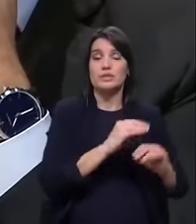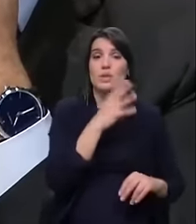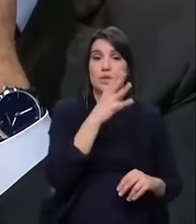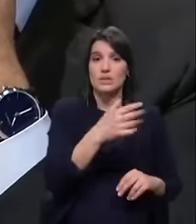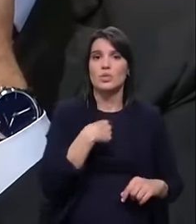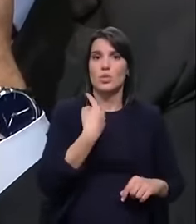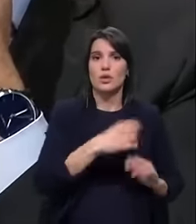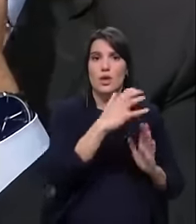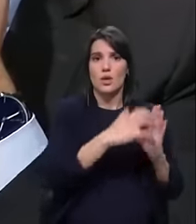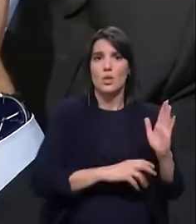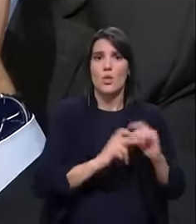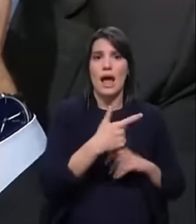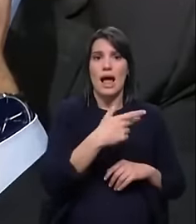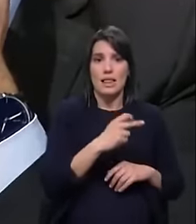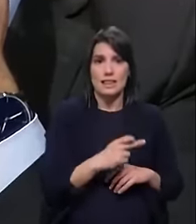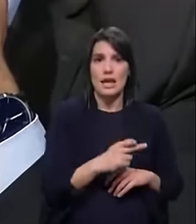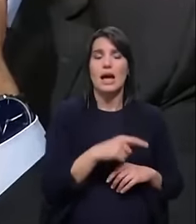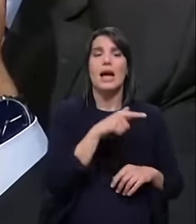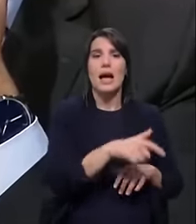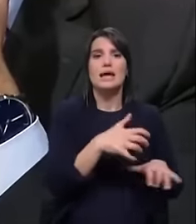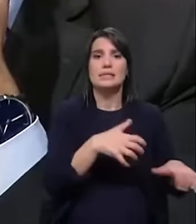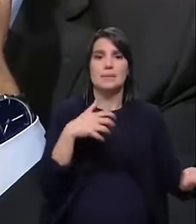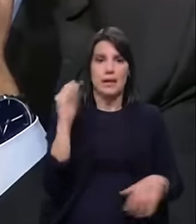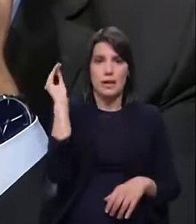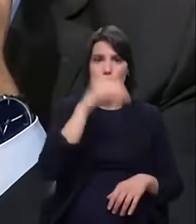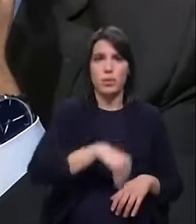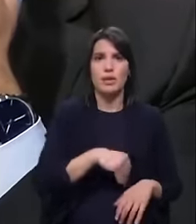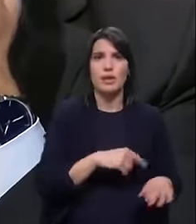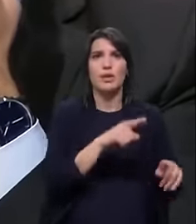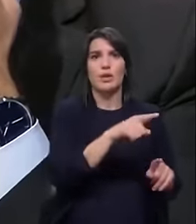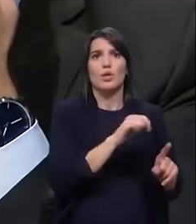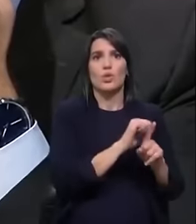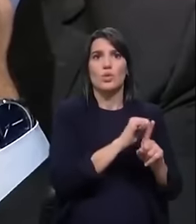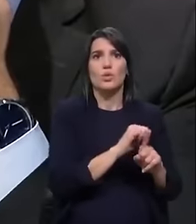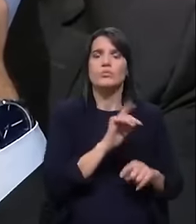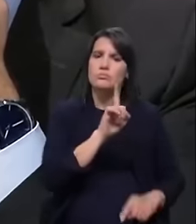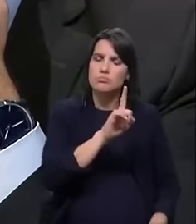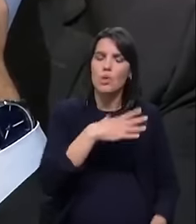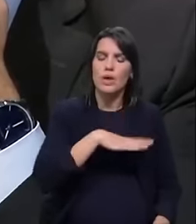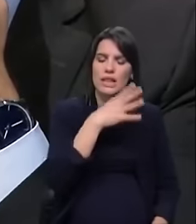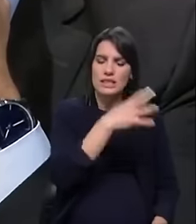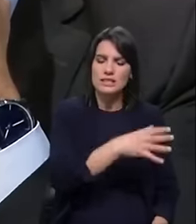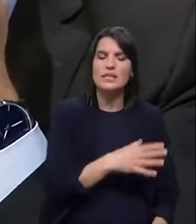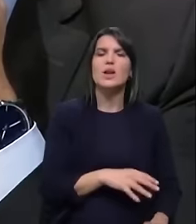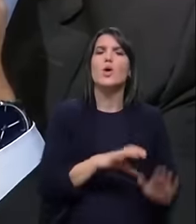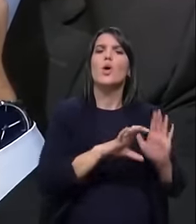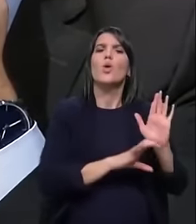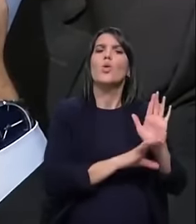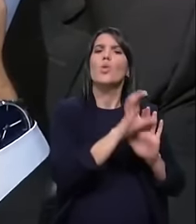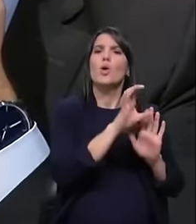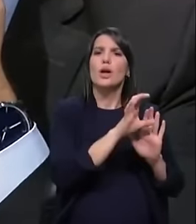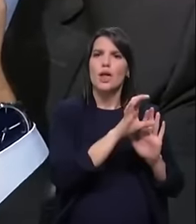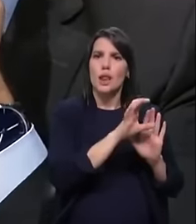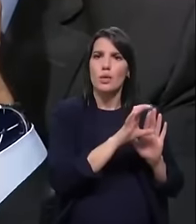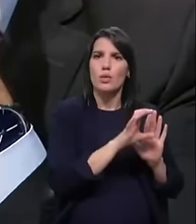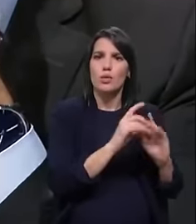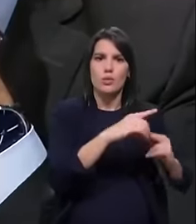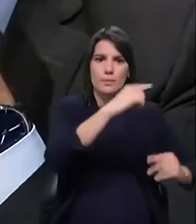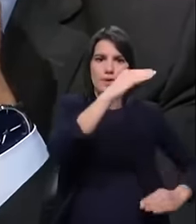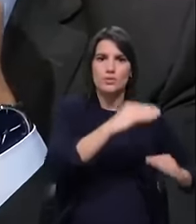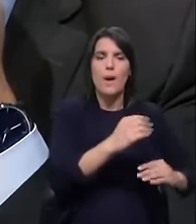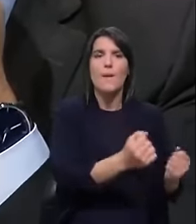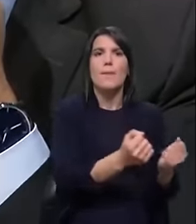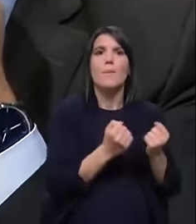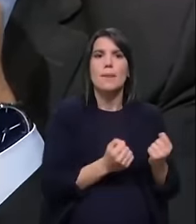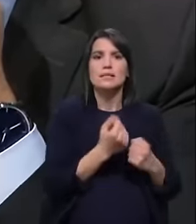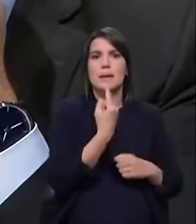a ata da Assembleia Quando da República, reduzir currículos... Nunca. Não, mas eu quero lhe dizer, nunca. Reduzir currículos permite uma poupança de